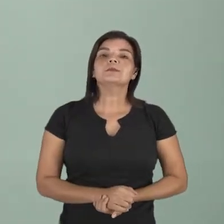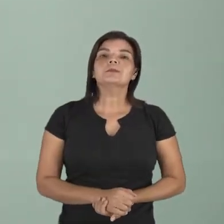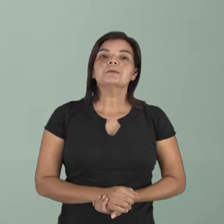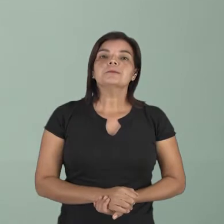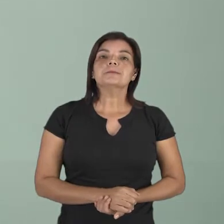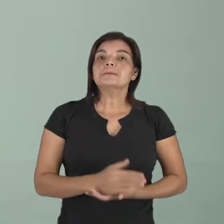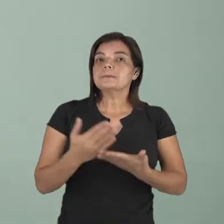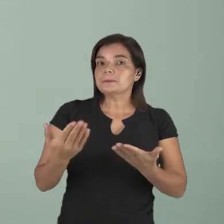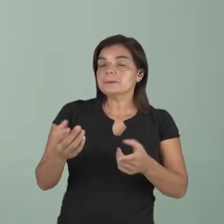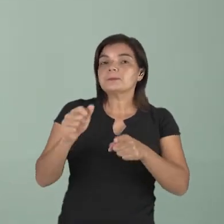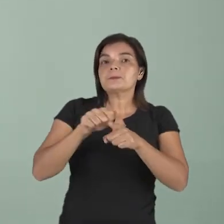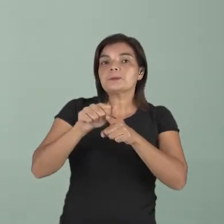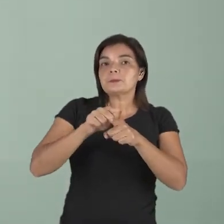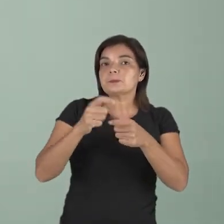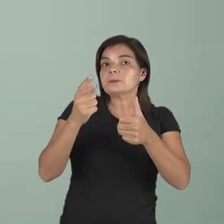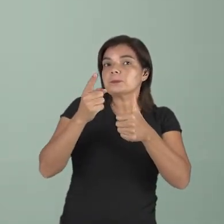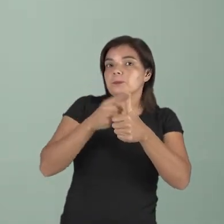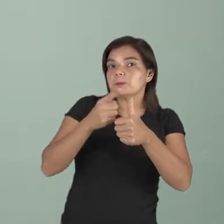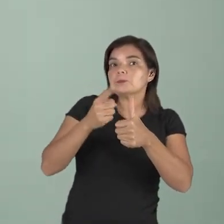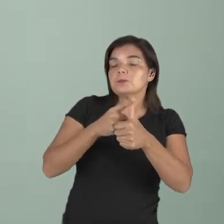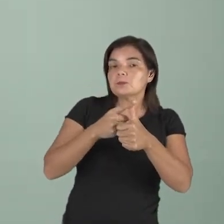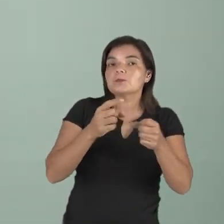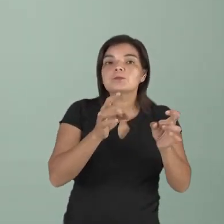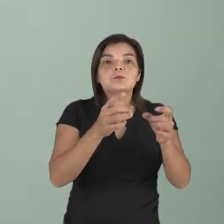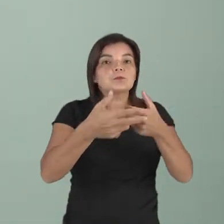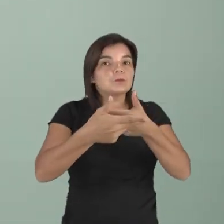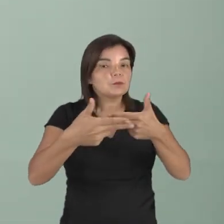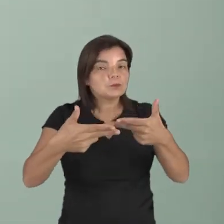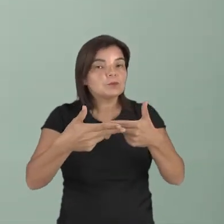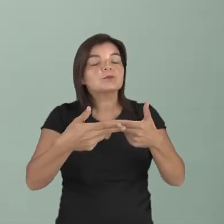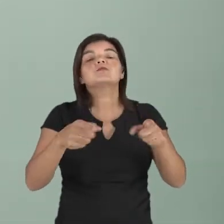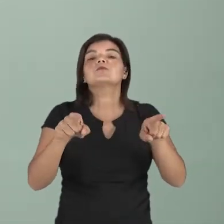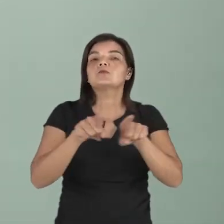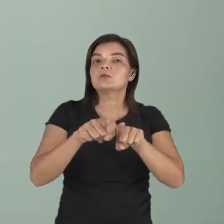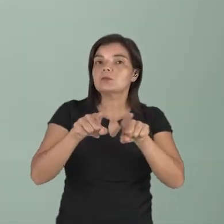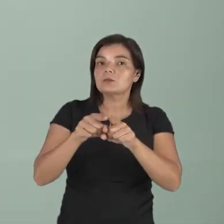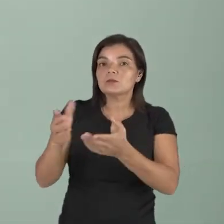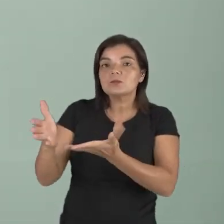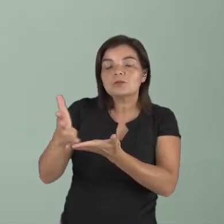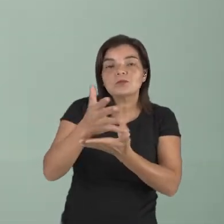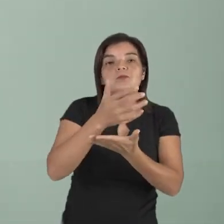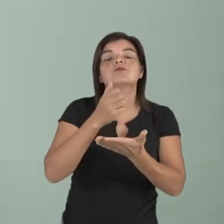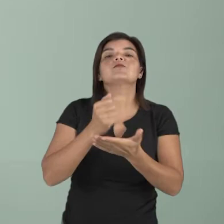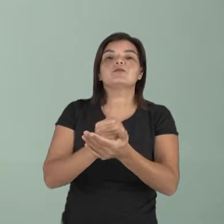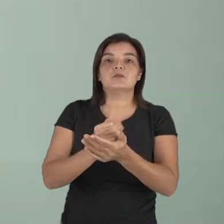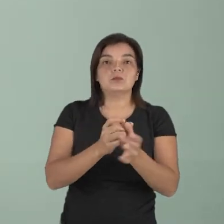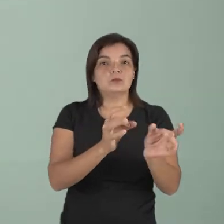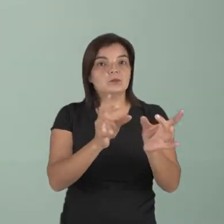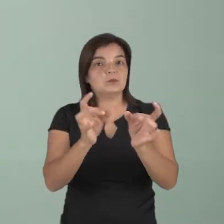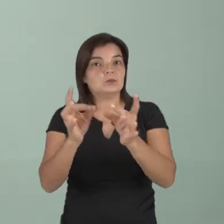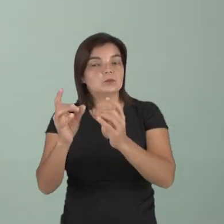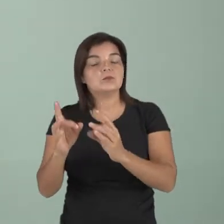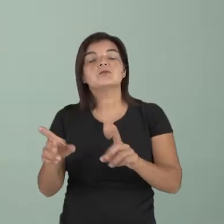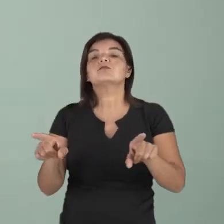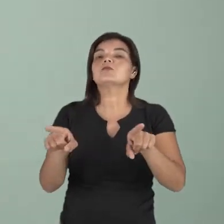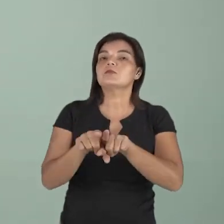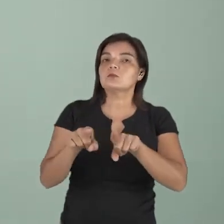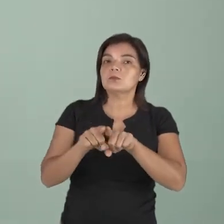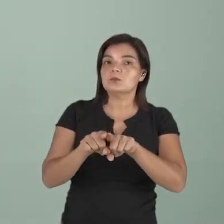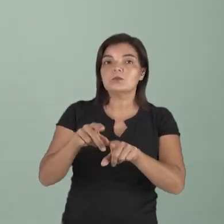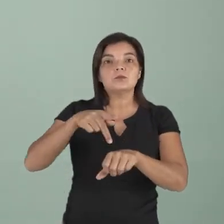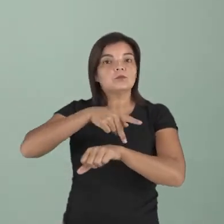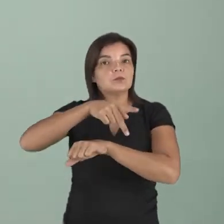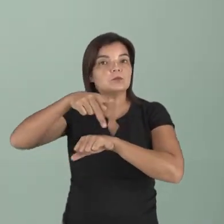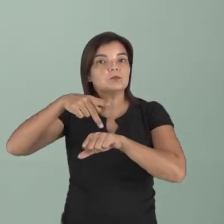Brasil. A borracha foi o primeiro grande produto de produção, extração e venda e comércio do